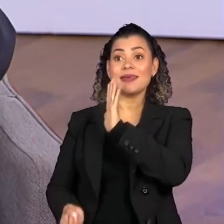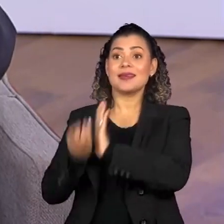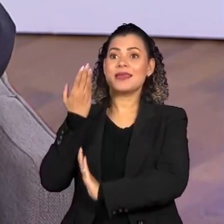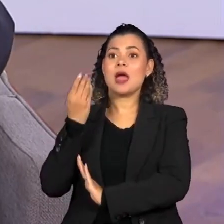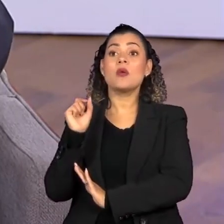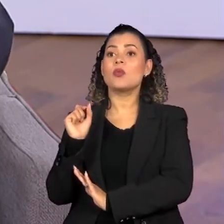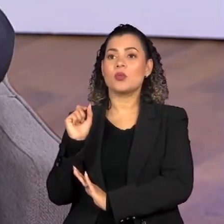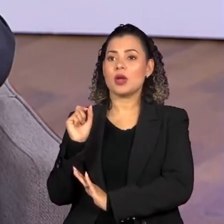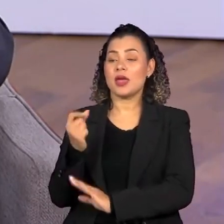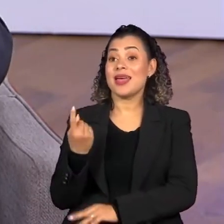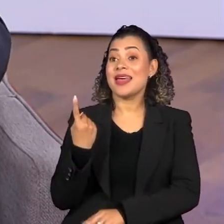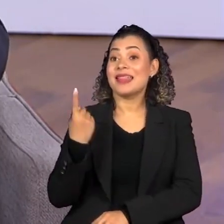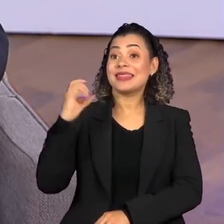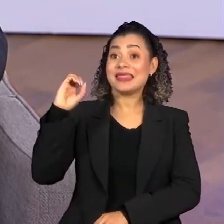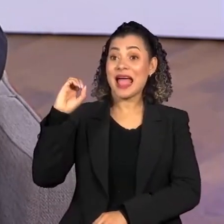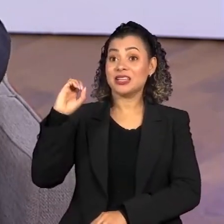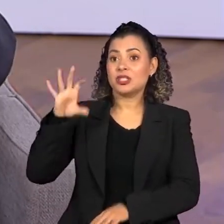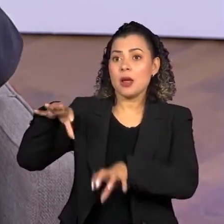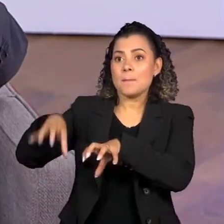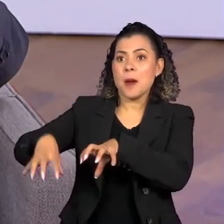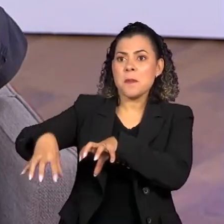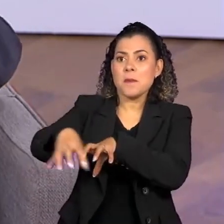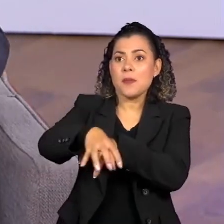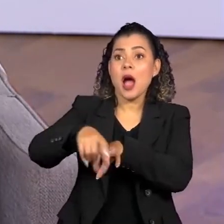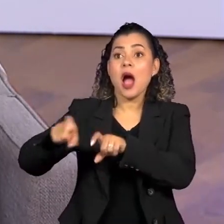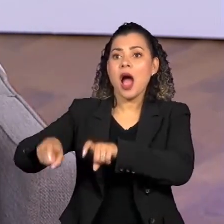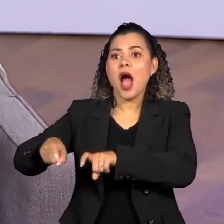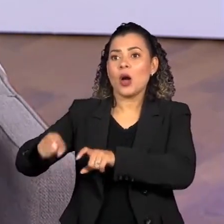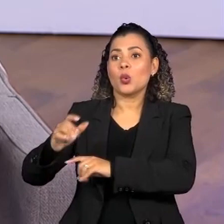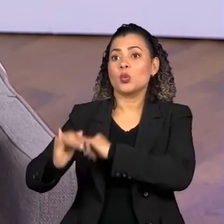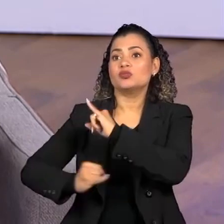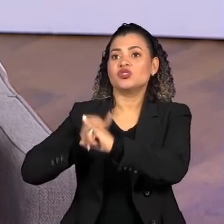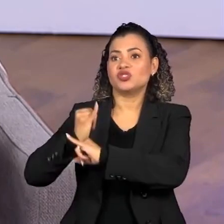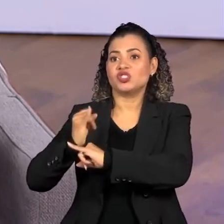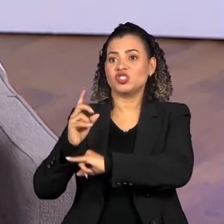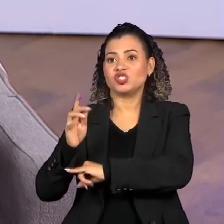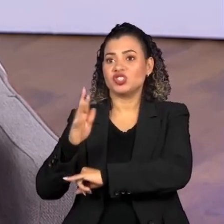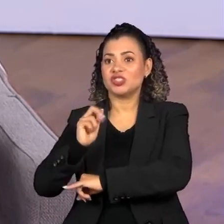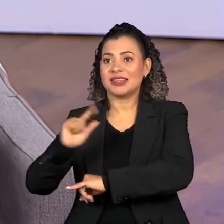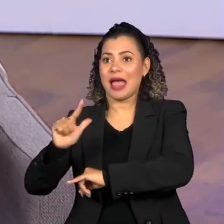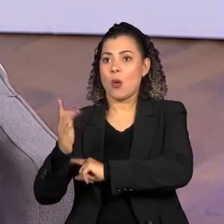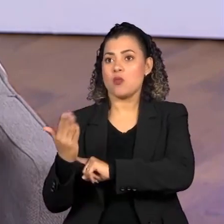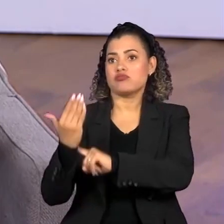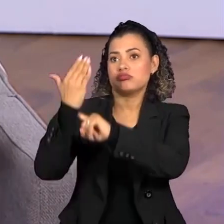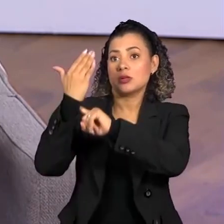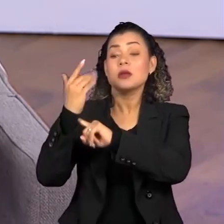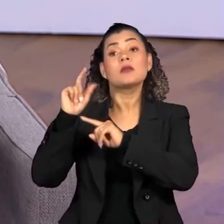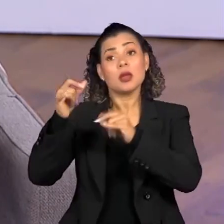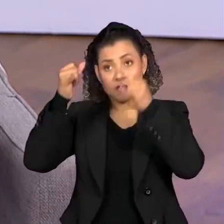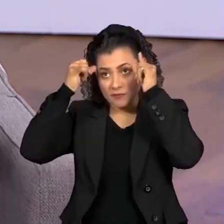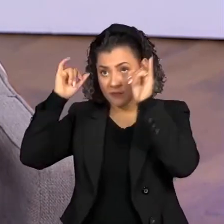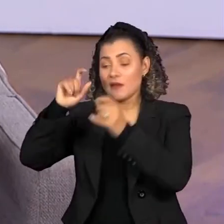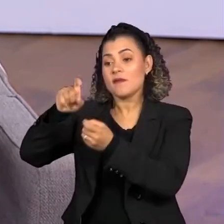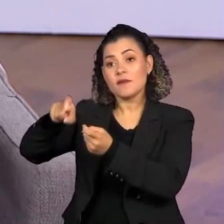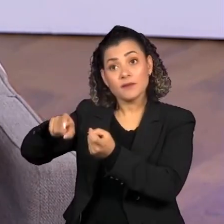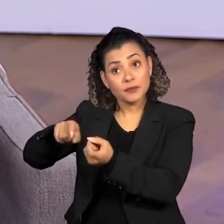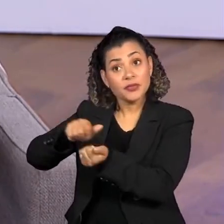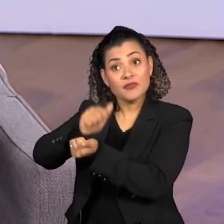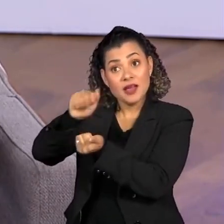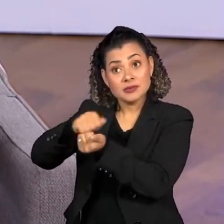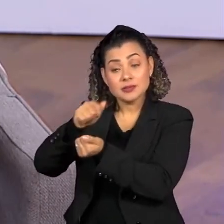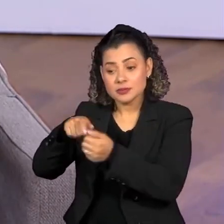10 distritos agroditais criar fazendas congestão pela